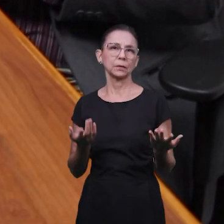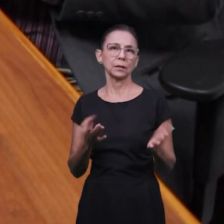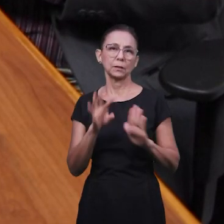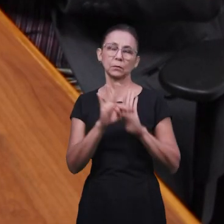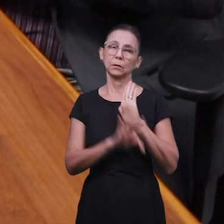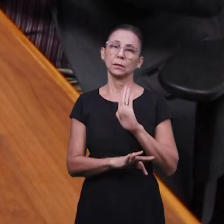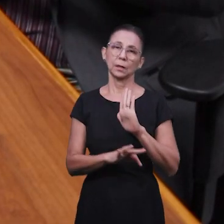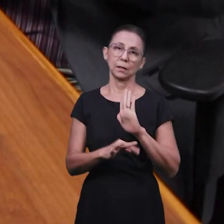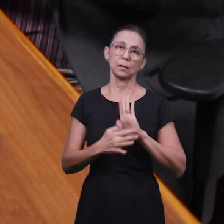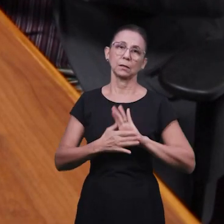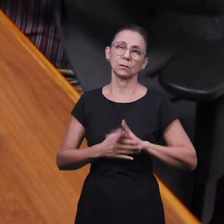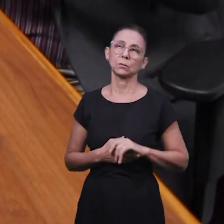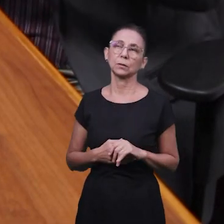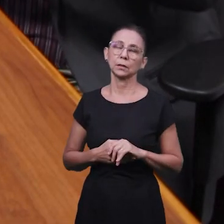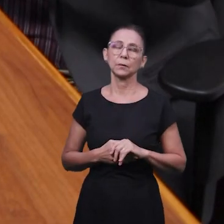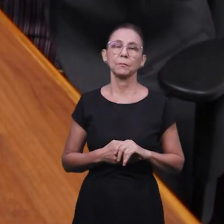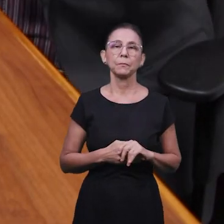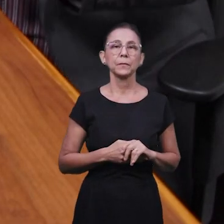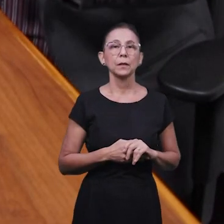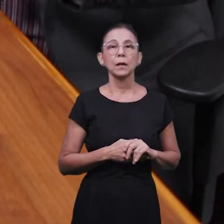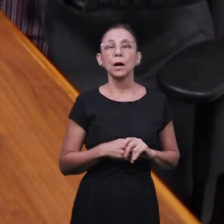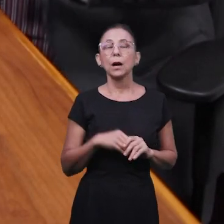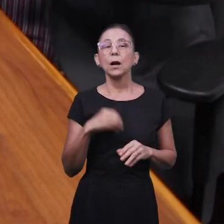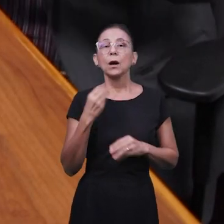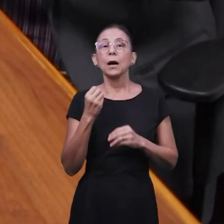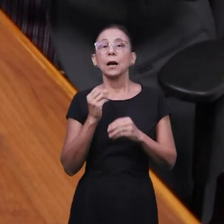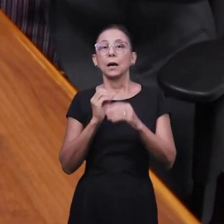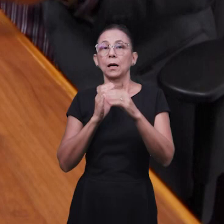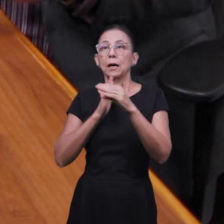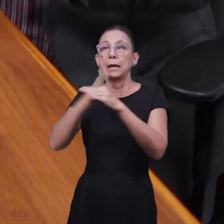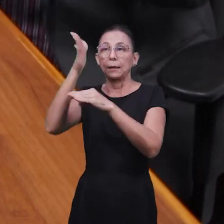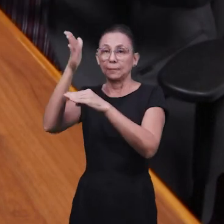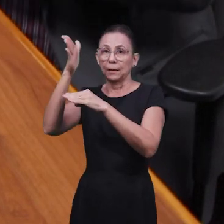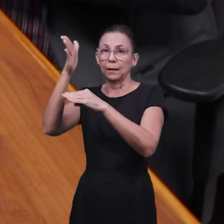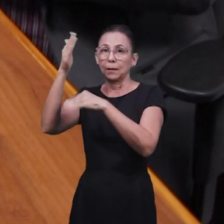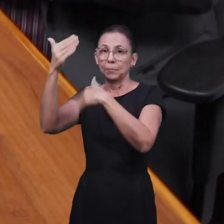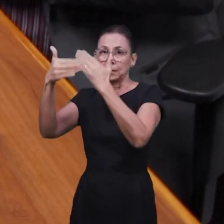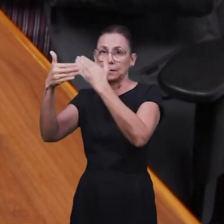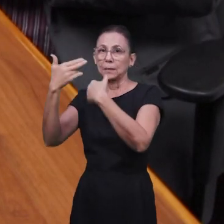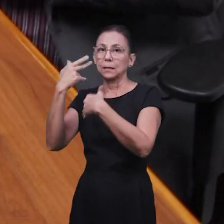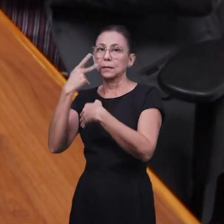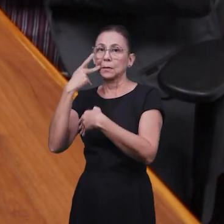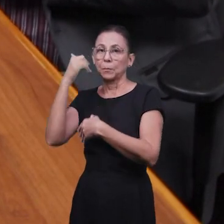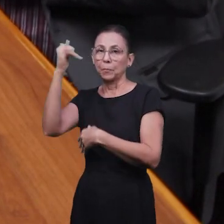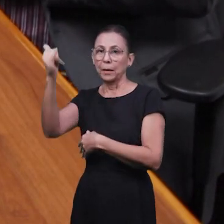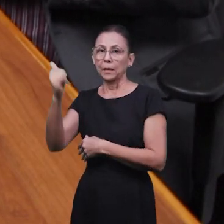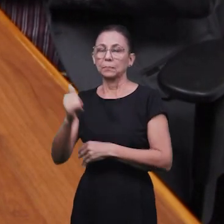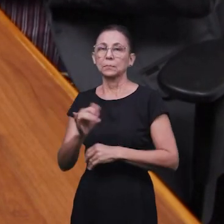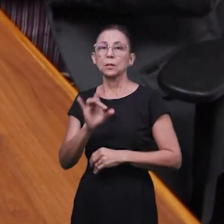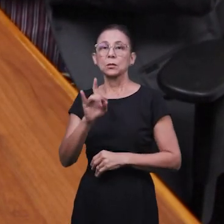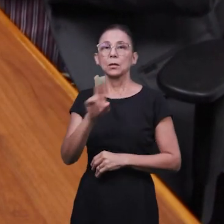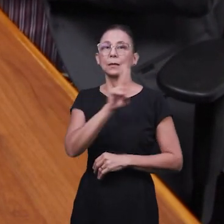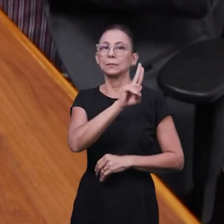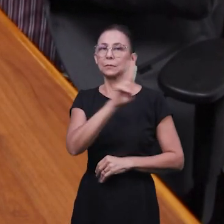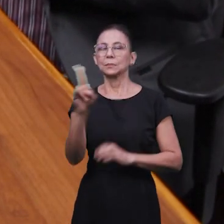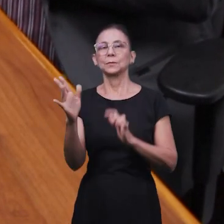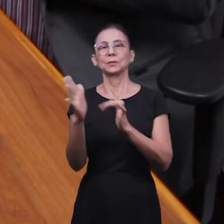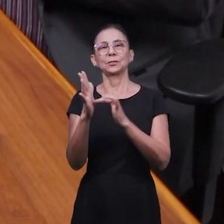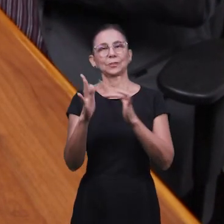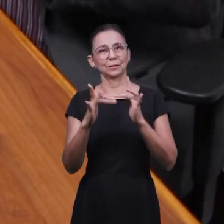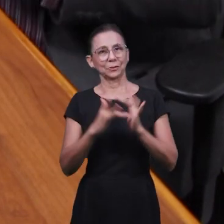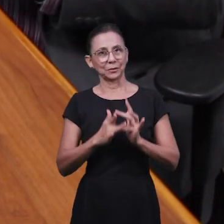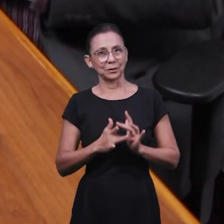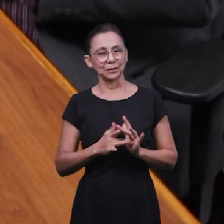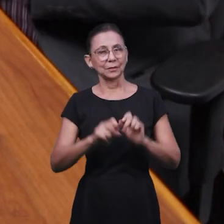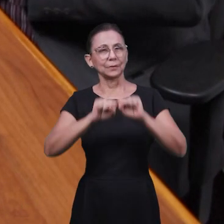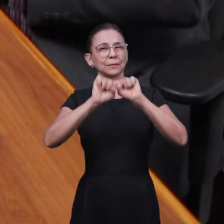aspecto de que só se pode chegar ao Pai, a Deus, através Isso. do Senhor Jesus. Como